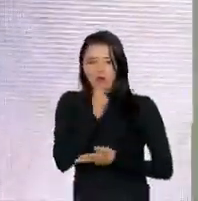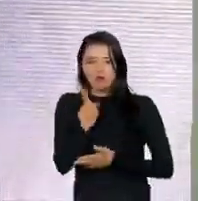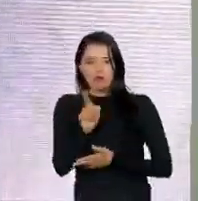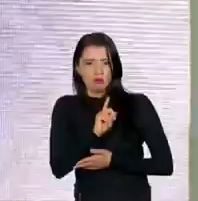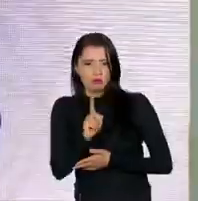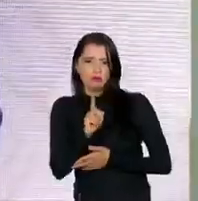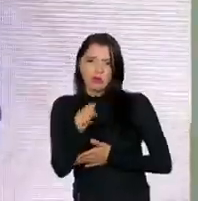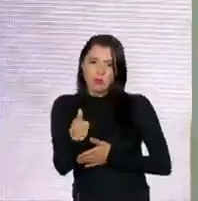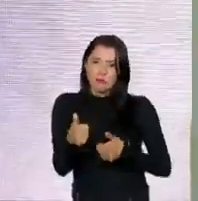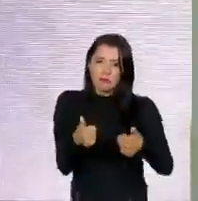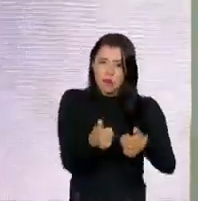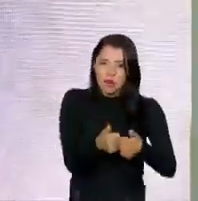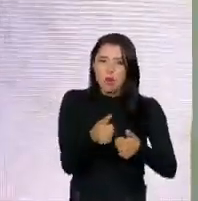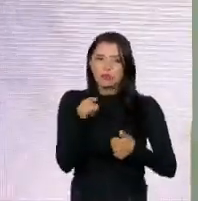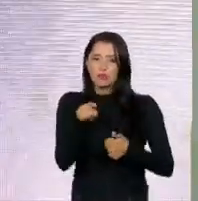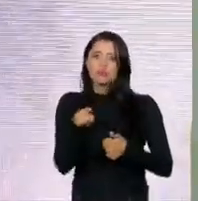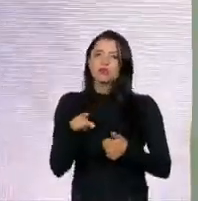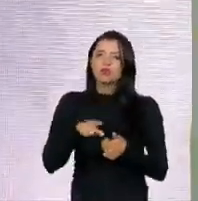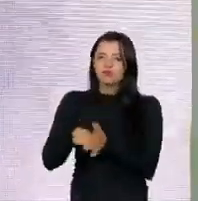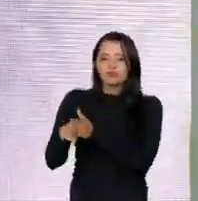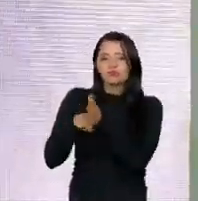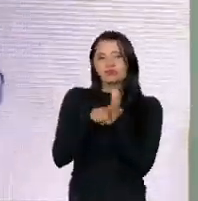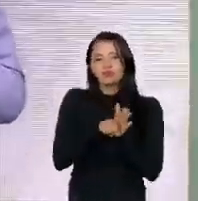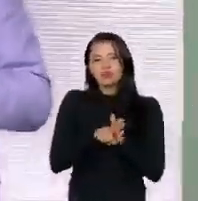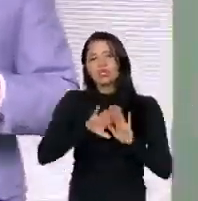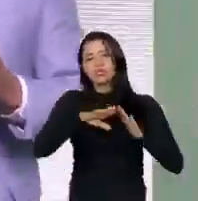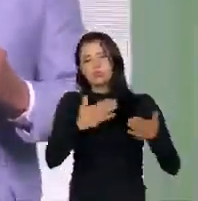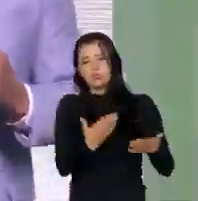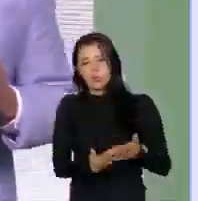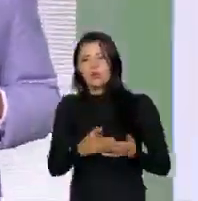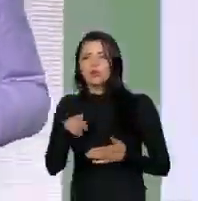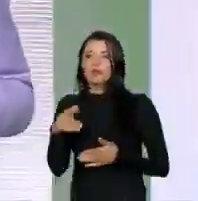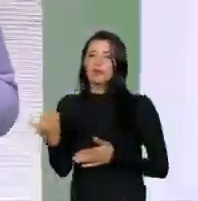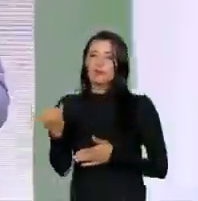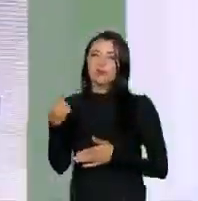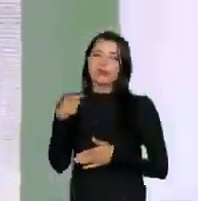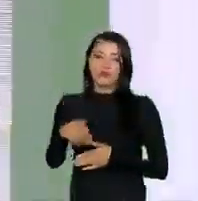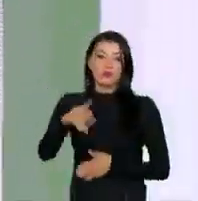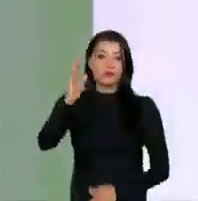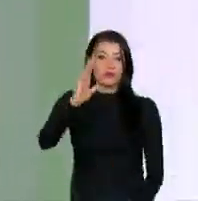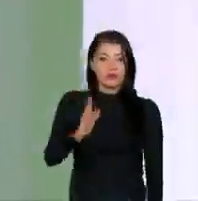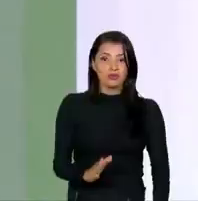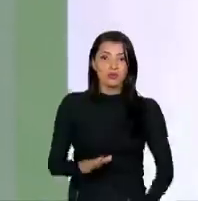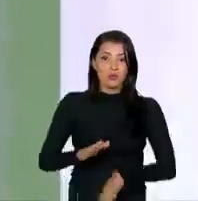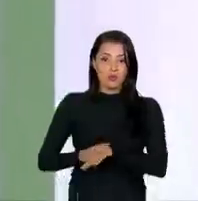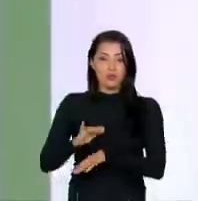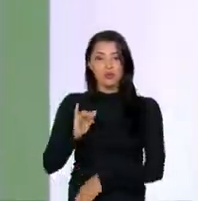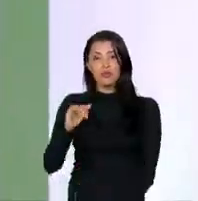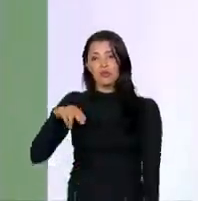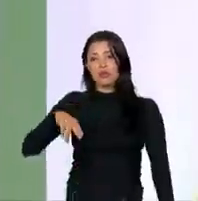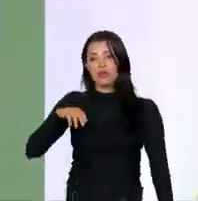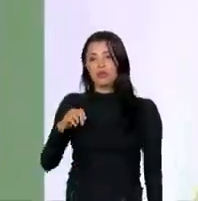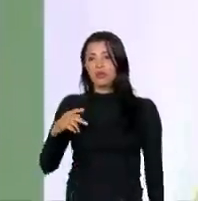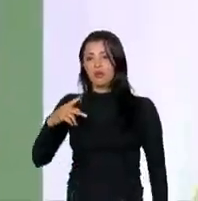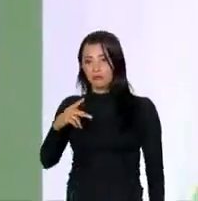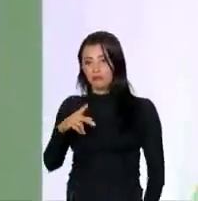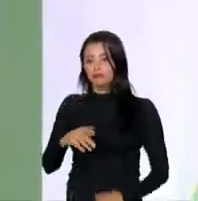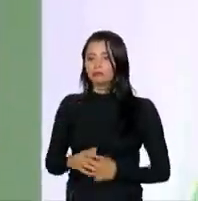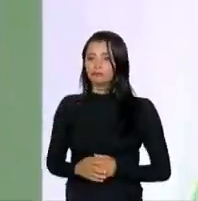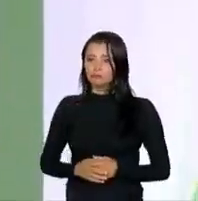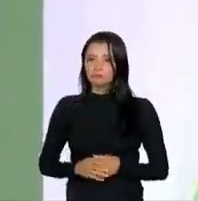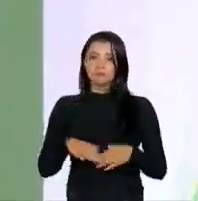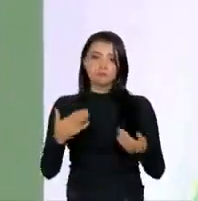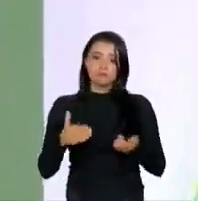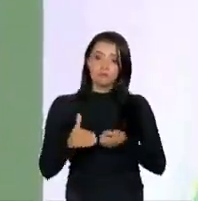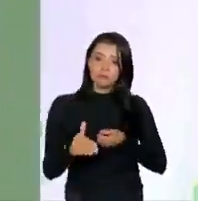daquele dado do censo escolar, que foi censitário no Brasil por parte do INEP. Então, a